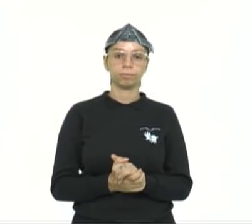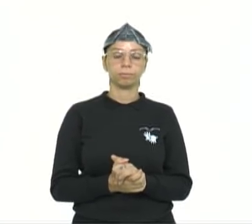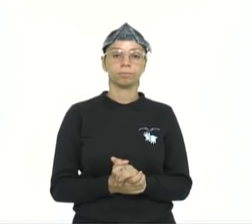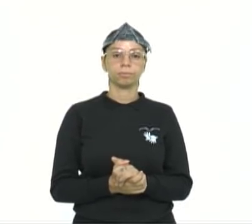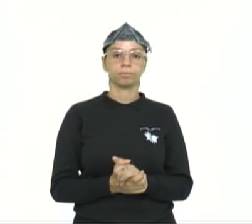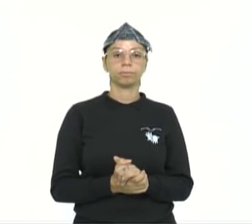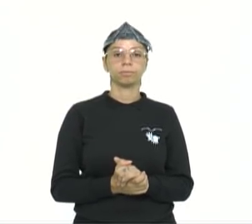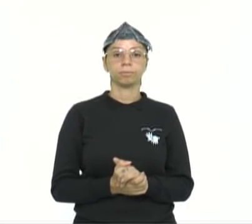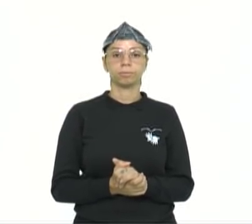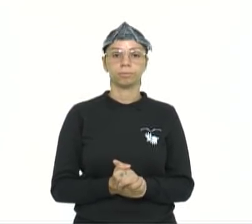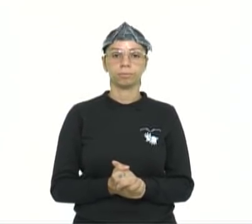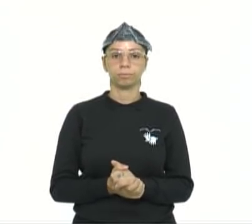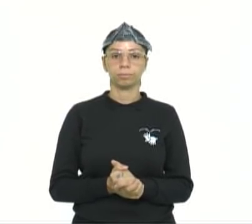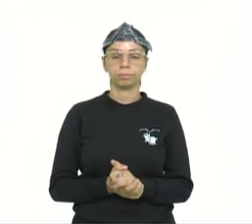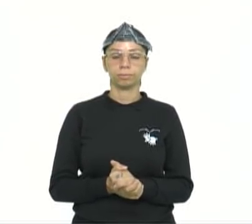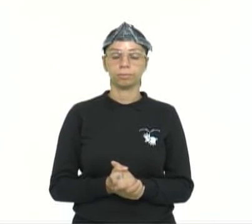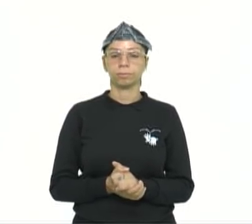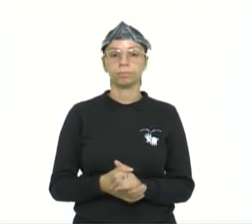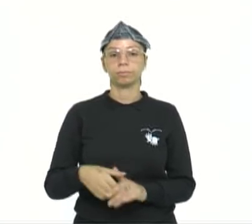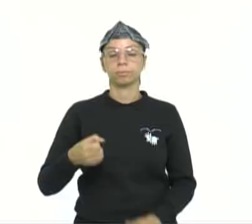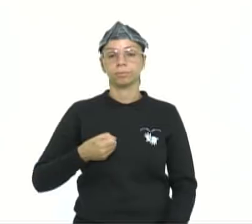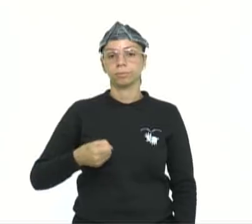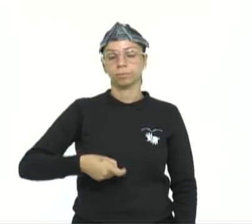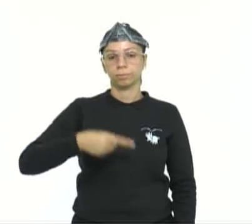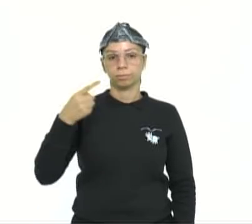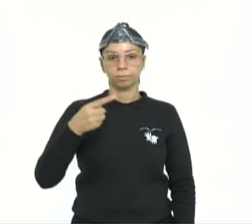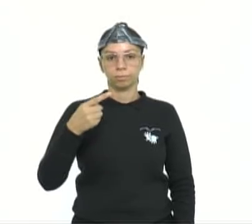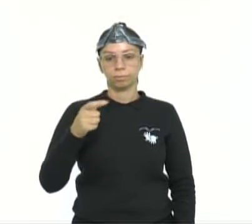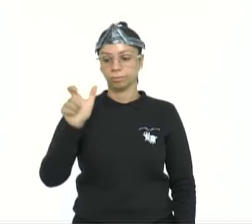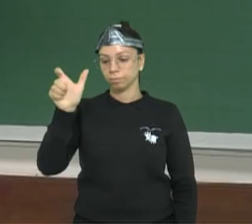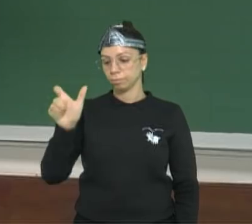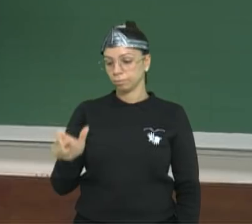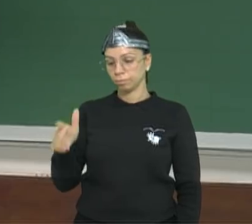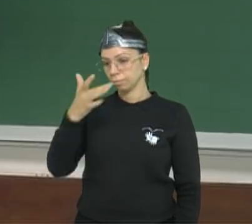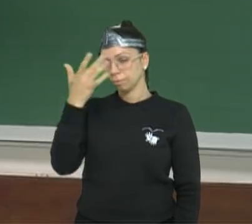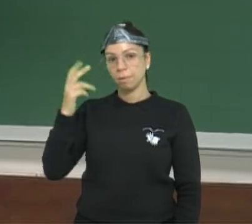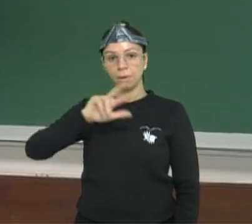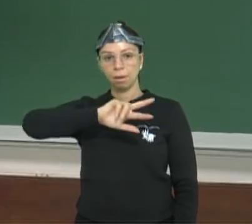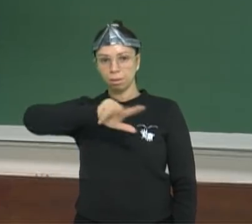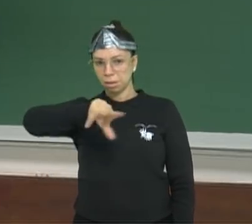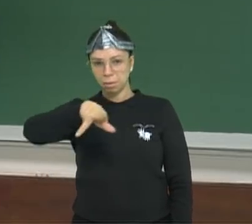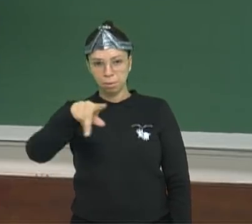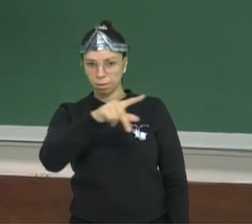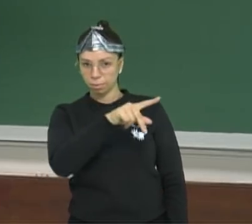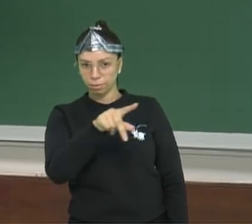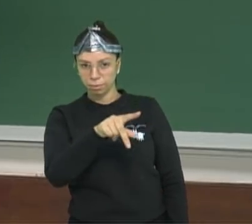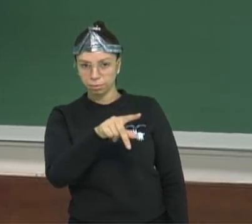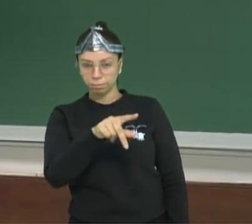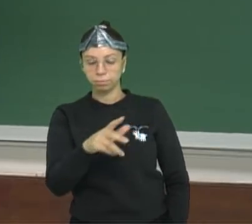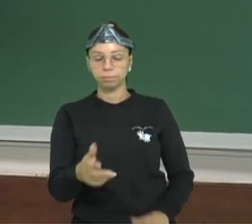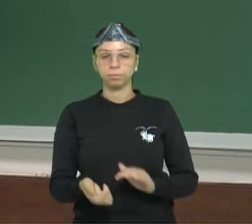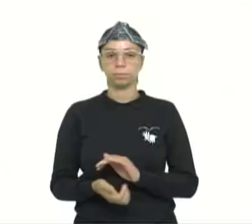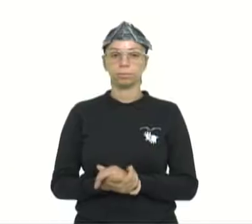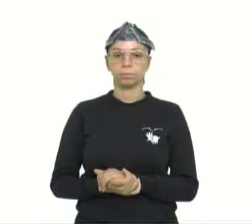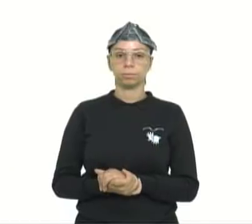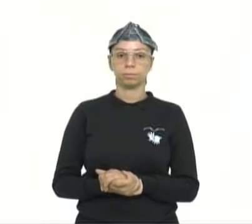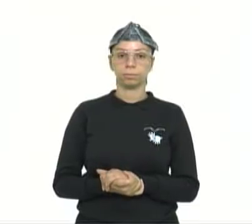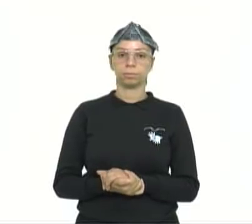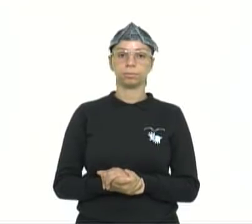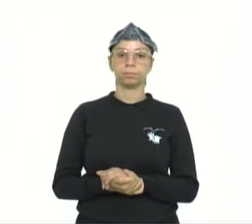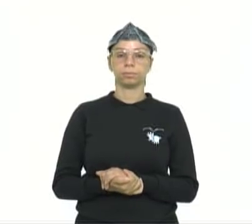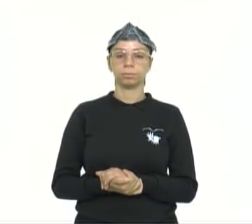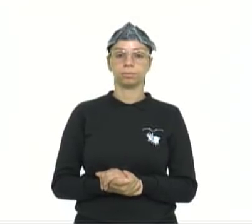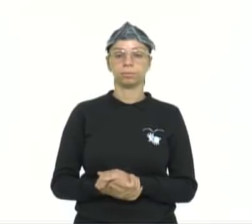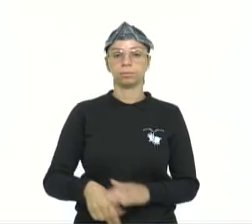problema, tá bom? Então, vamos lá. Número 1. André Kellyman não é professor. Ele não era professor. Número